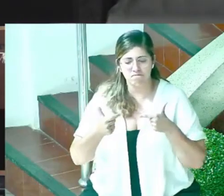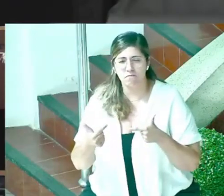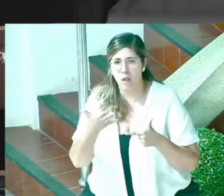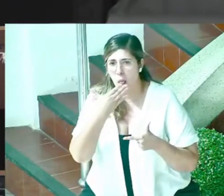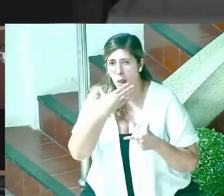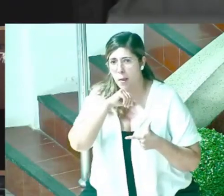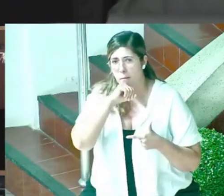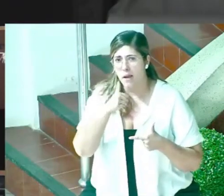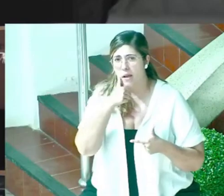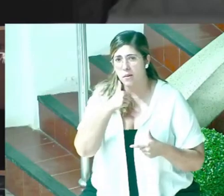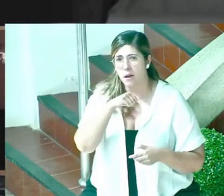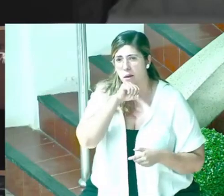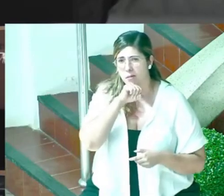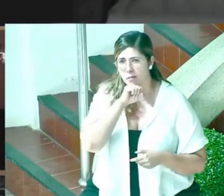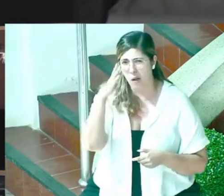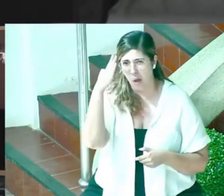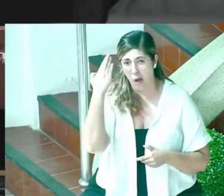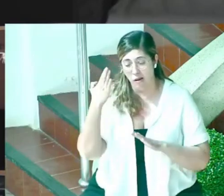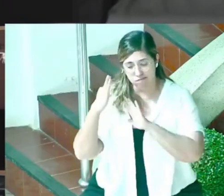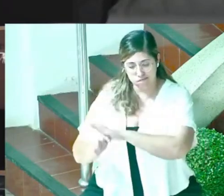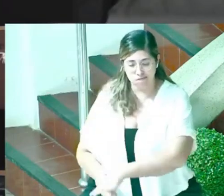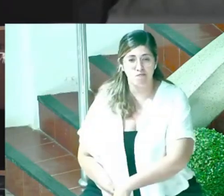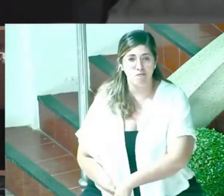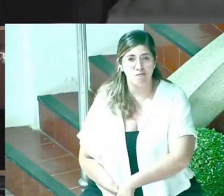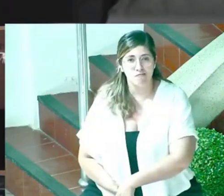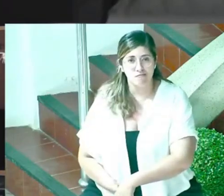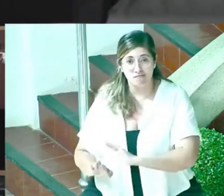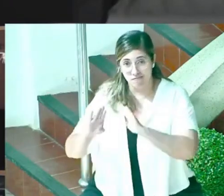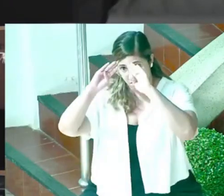não tão longo, os últimos 20 anos,